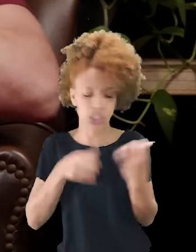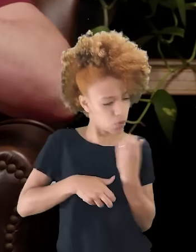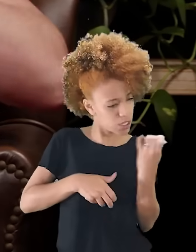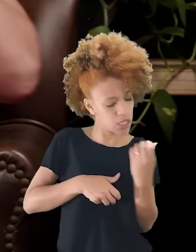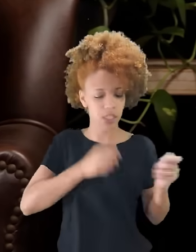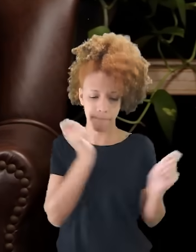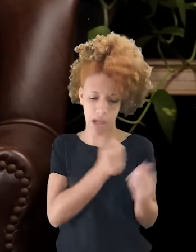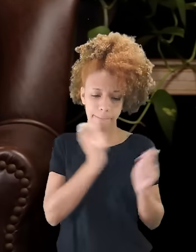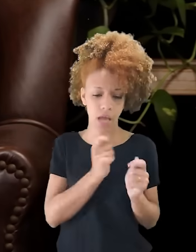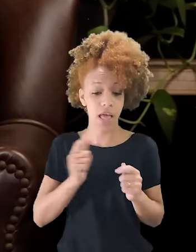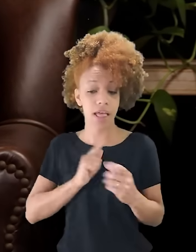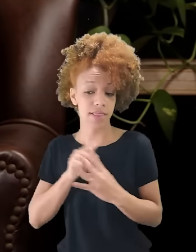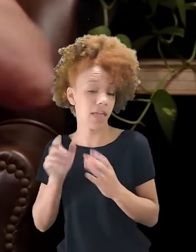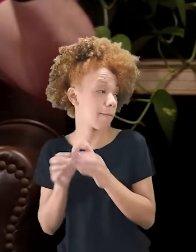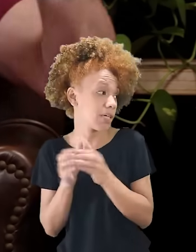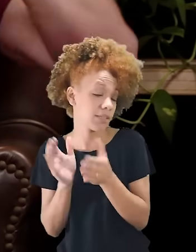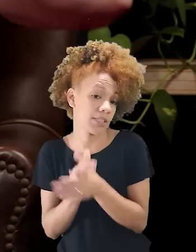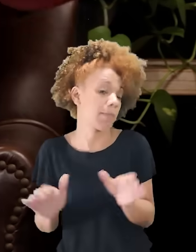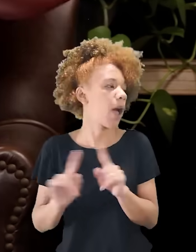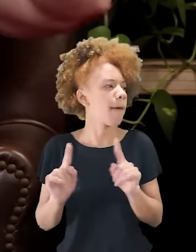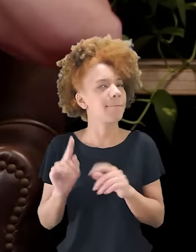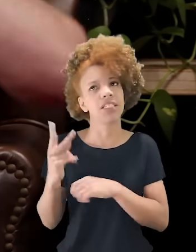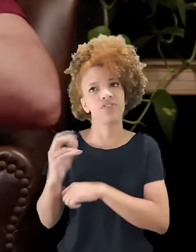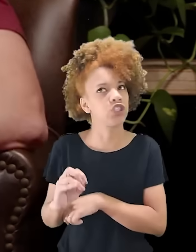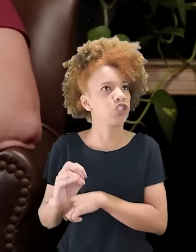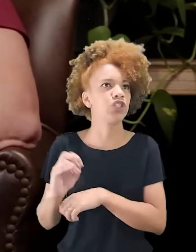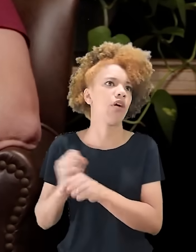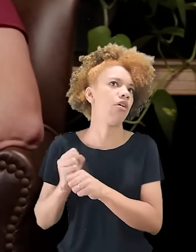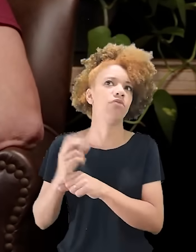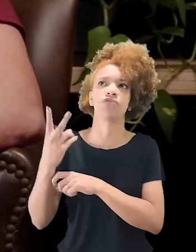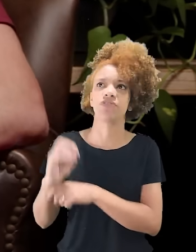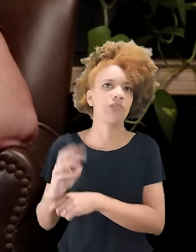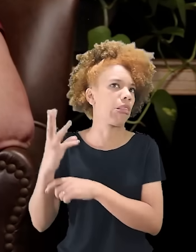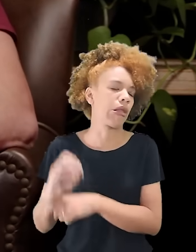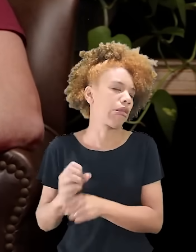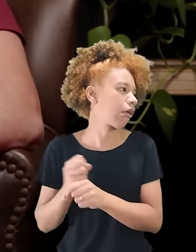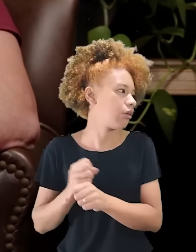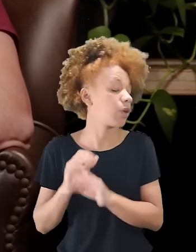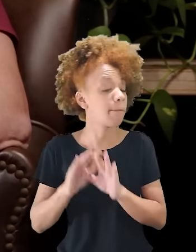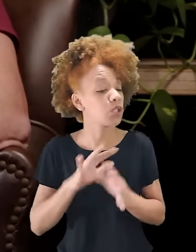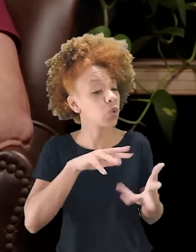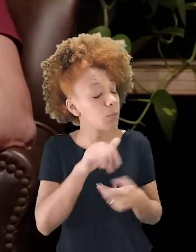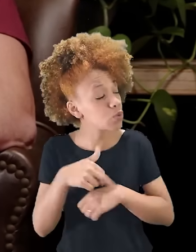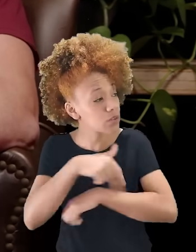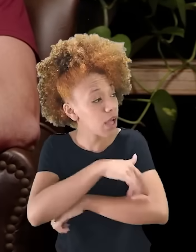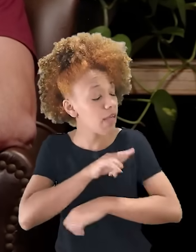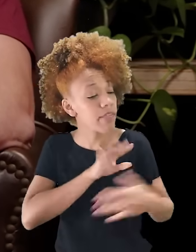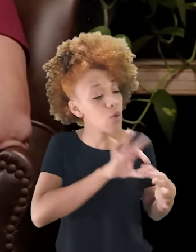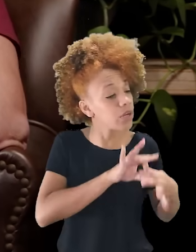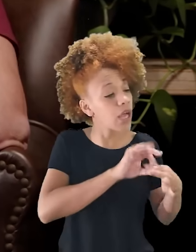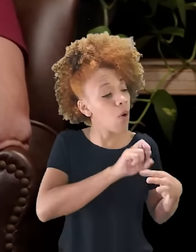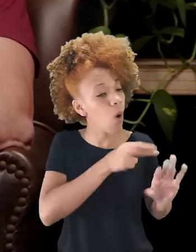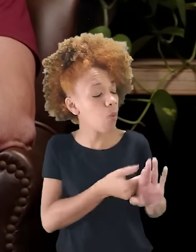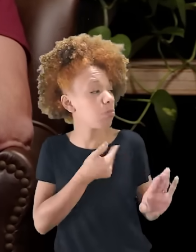guitarrista tem banda que se separa por ego mas geralmente a banda dura às vezes 20 Anos 30 anos sim o mundo da moda tem mais União